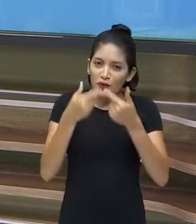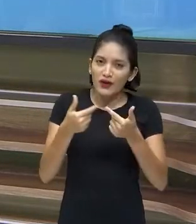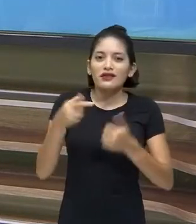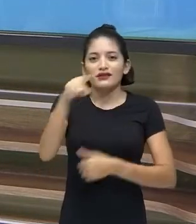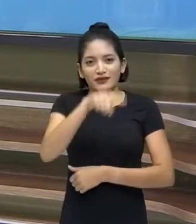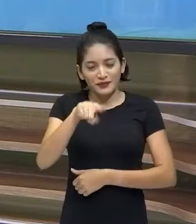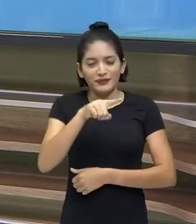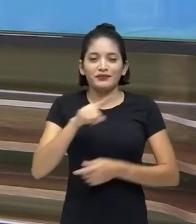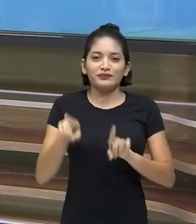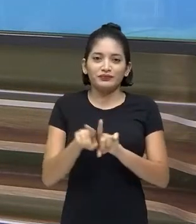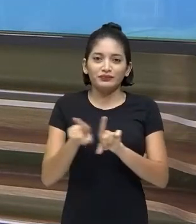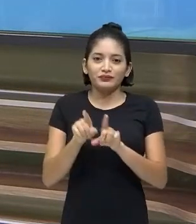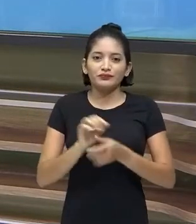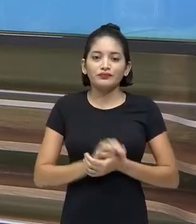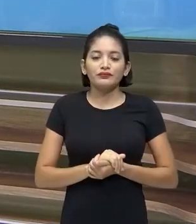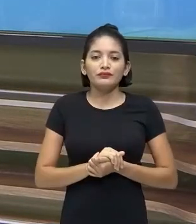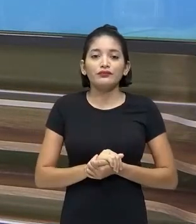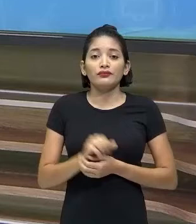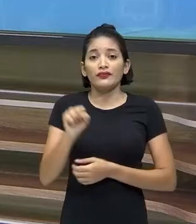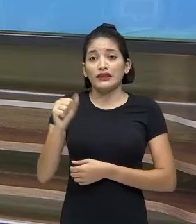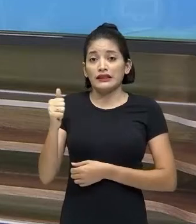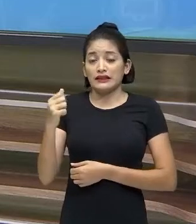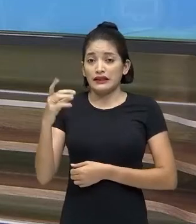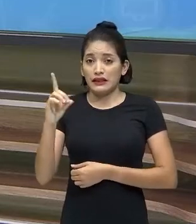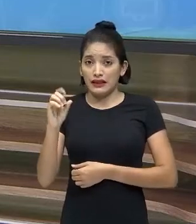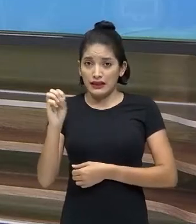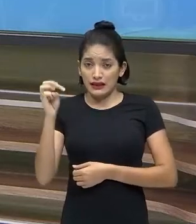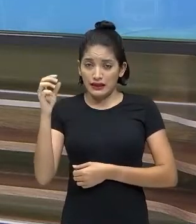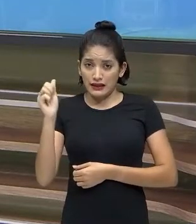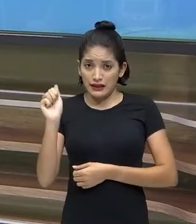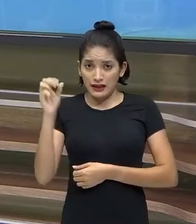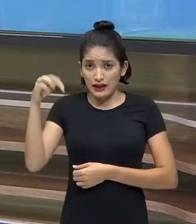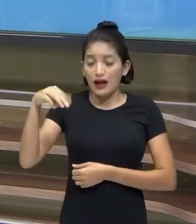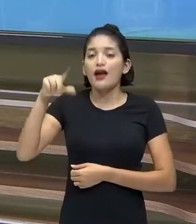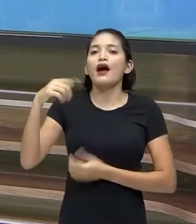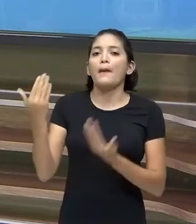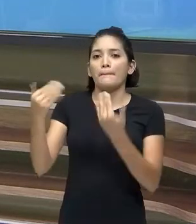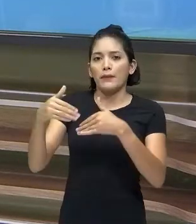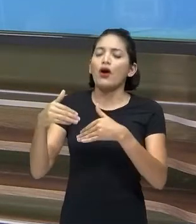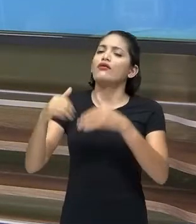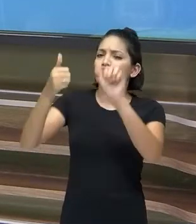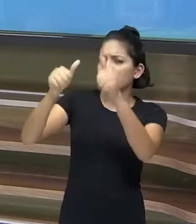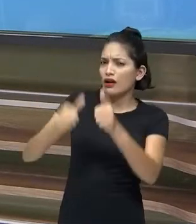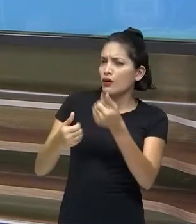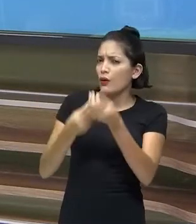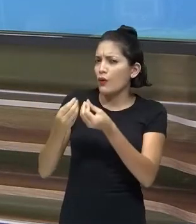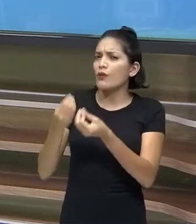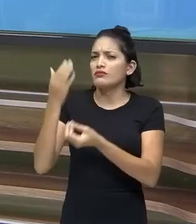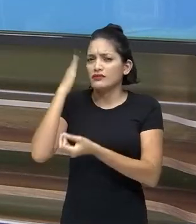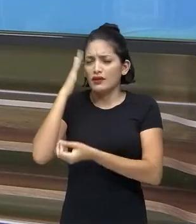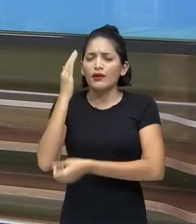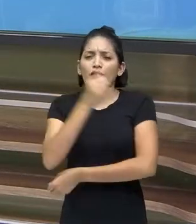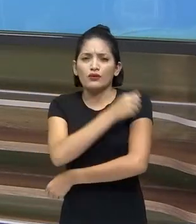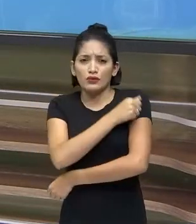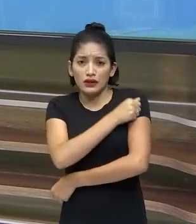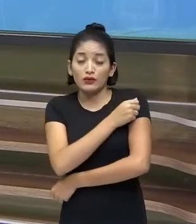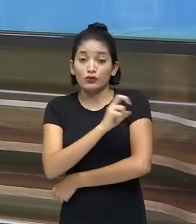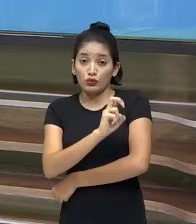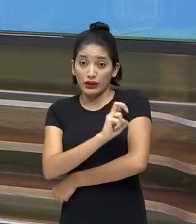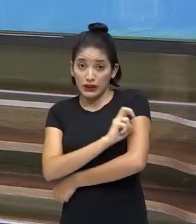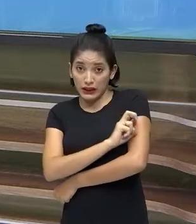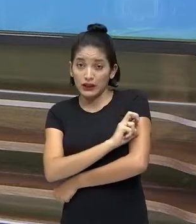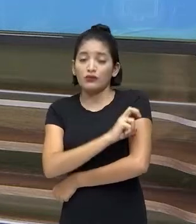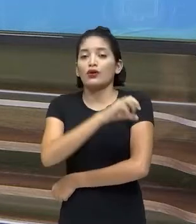tá bom? O SADEAM, gente, é aquela prova de avaliação para ver como é que estão os nossos alunos ali do quinto,